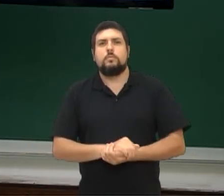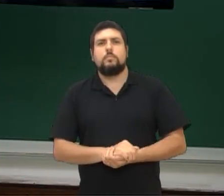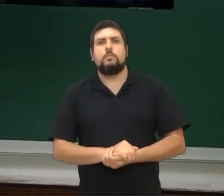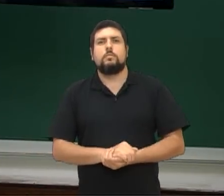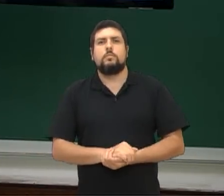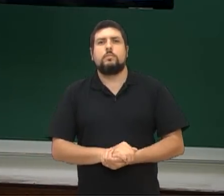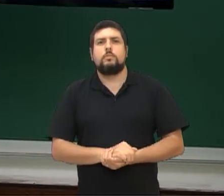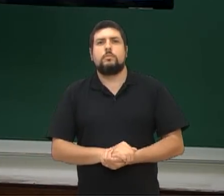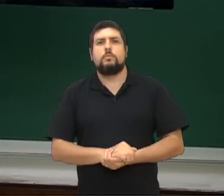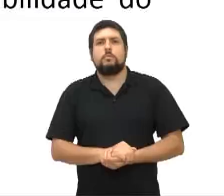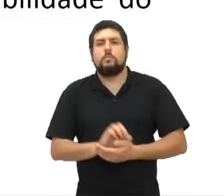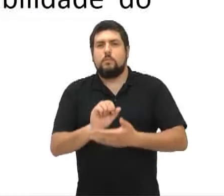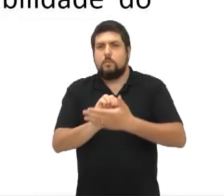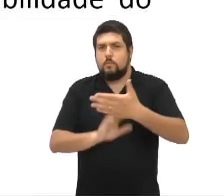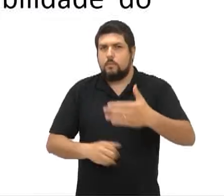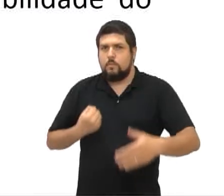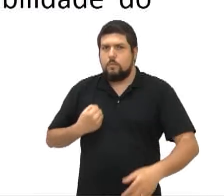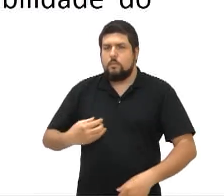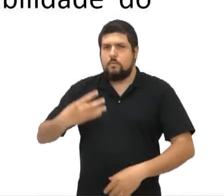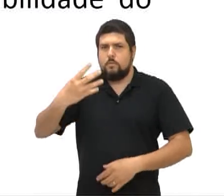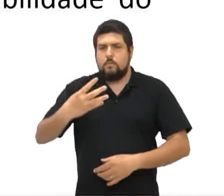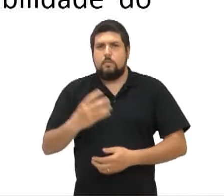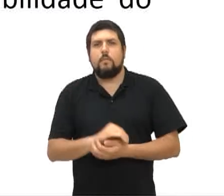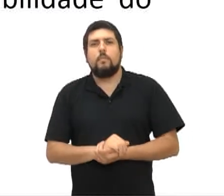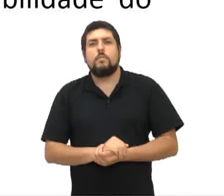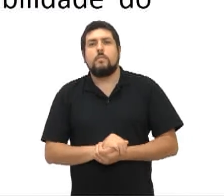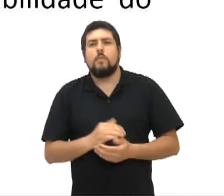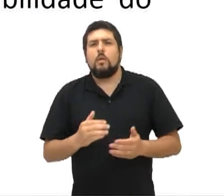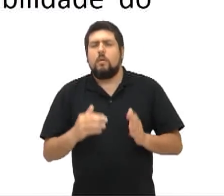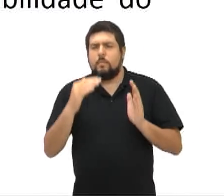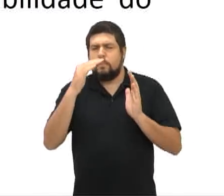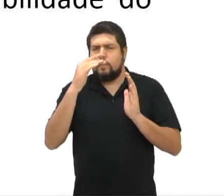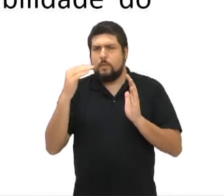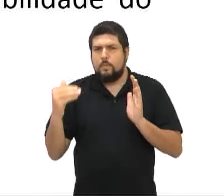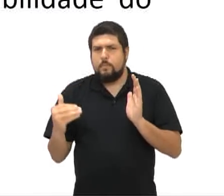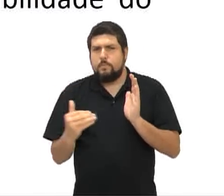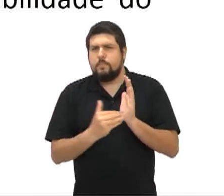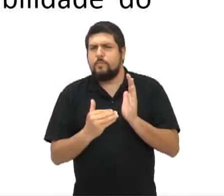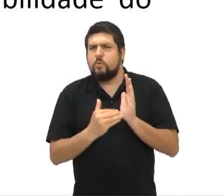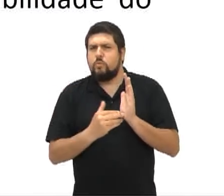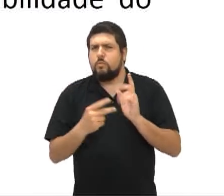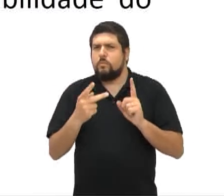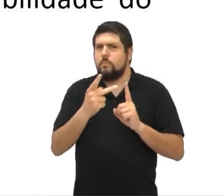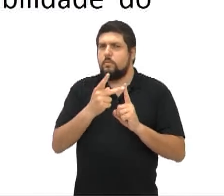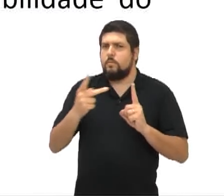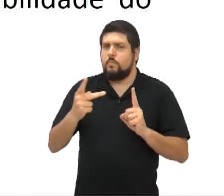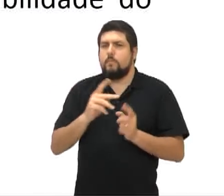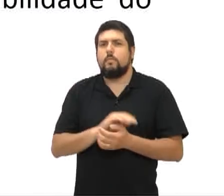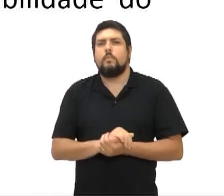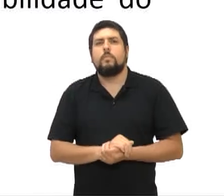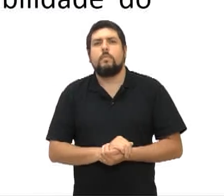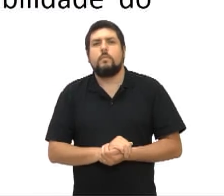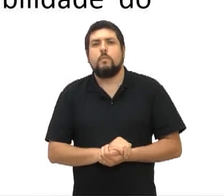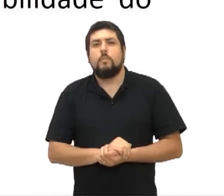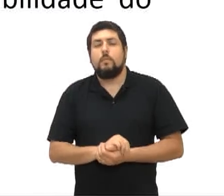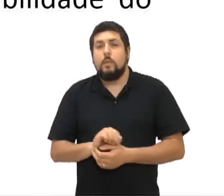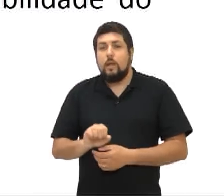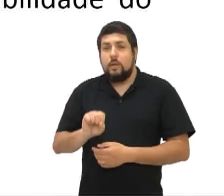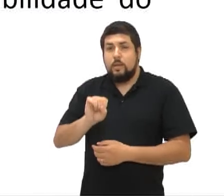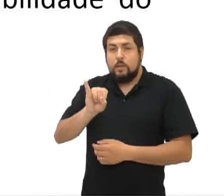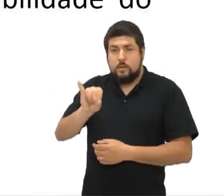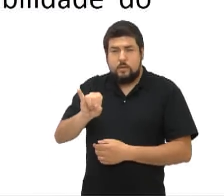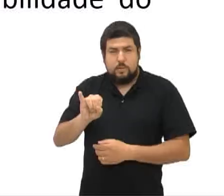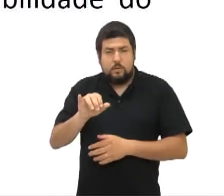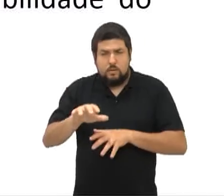O exercício 4. Releia agora o último parágrafo do artigo de opinião. Se os tropeiros